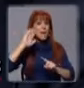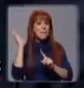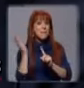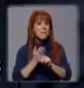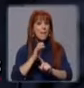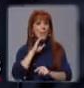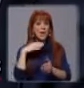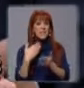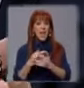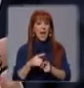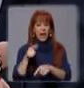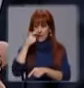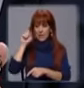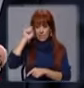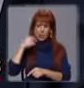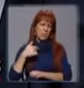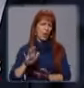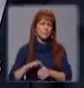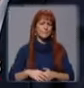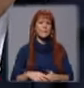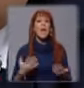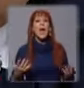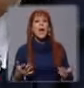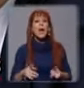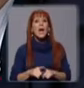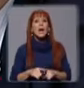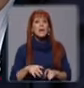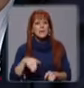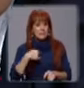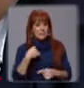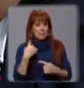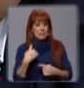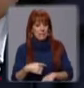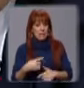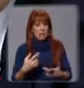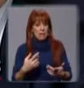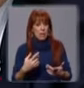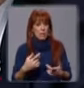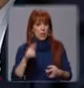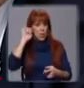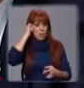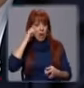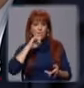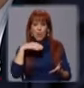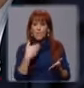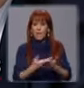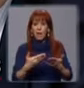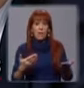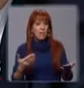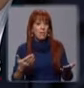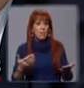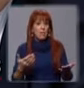podem causar ao meu constituinte não agora receio o mal que podem